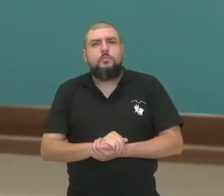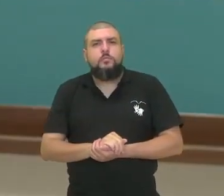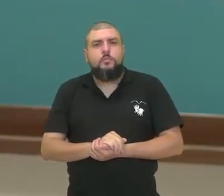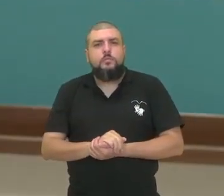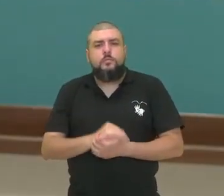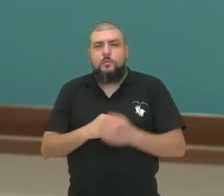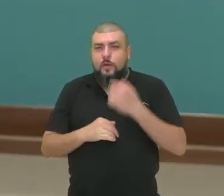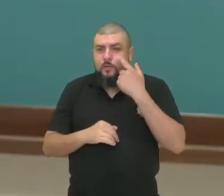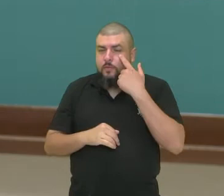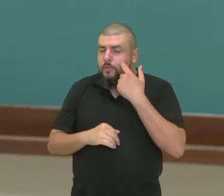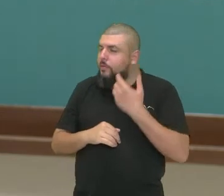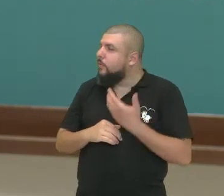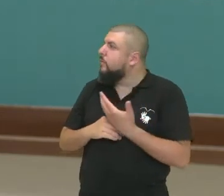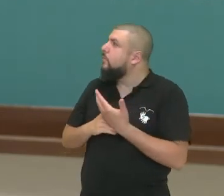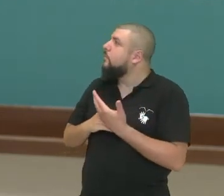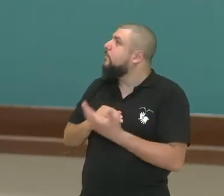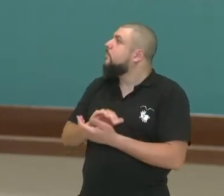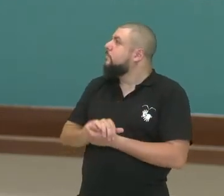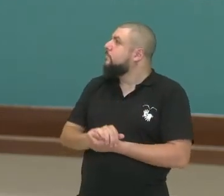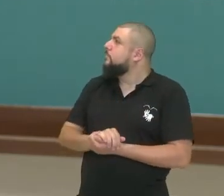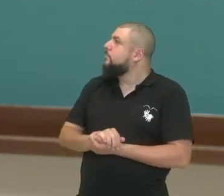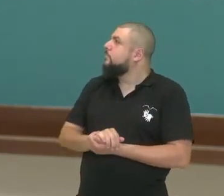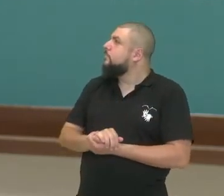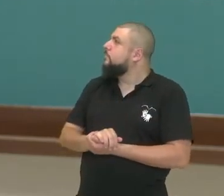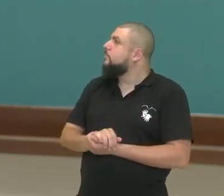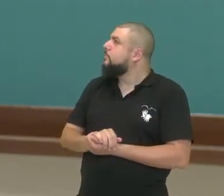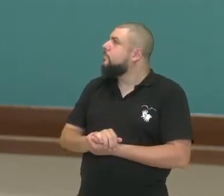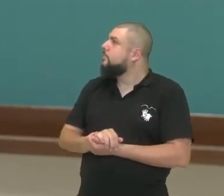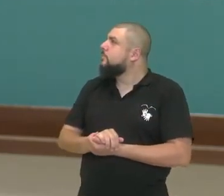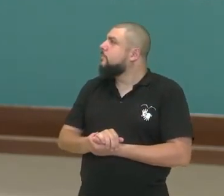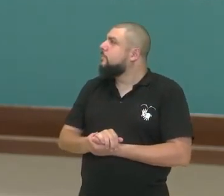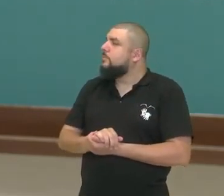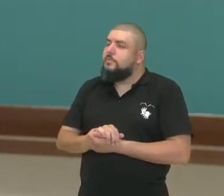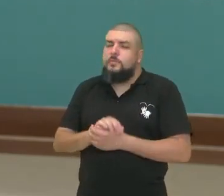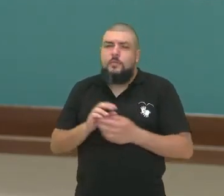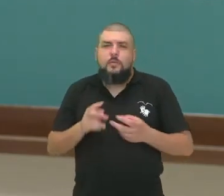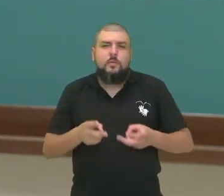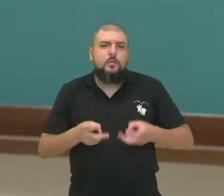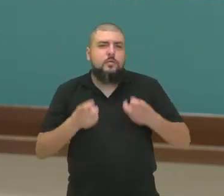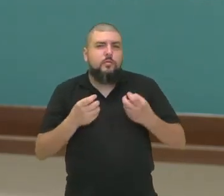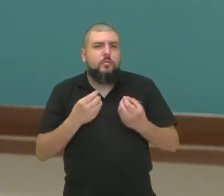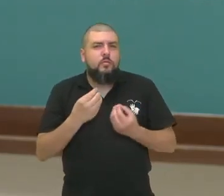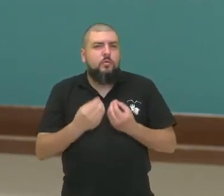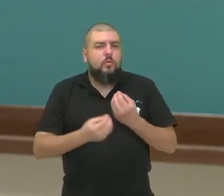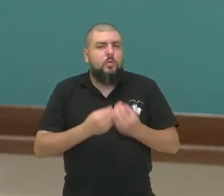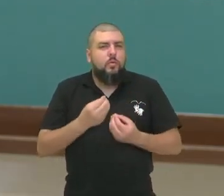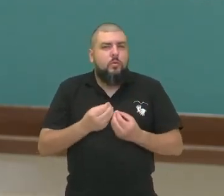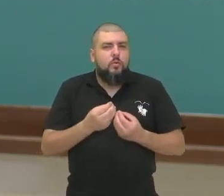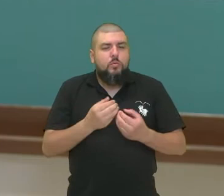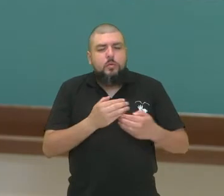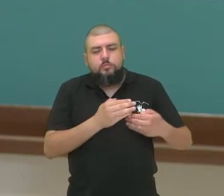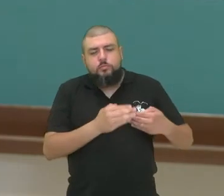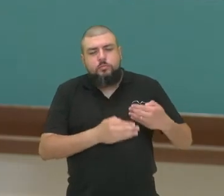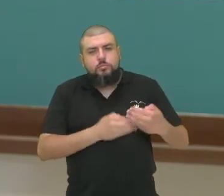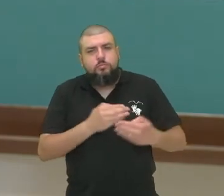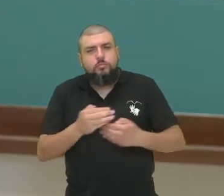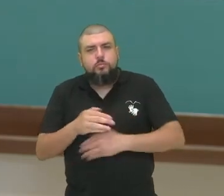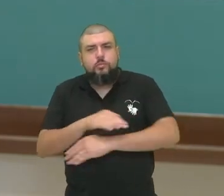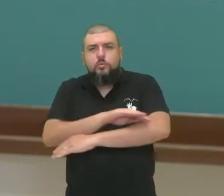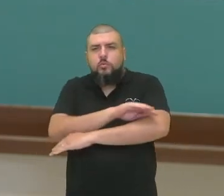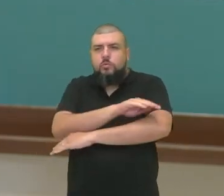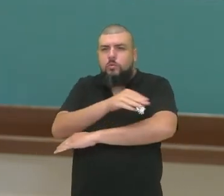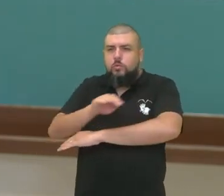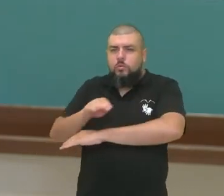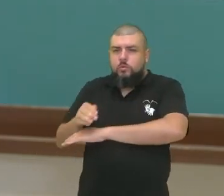é identificar as principais divisões do relevo e da formação do relevo desse continente, tá bom? Muito